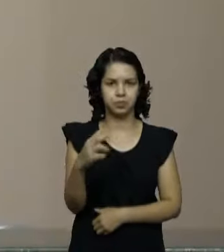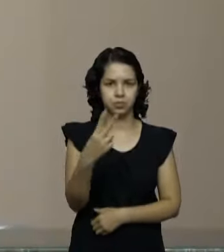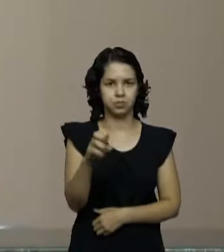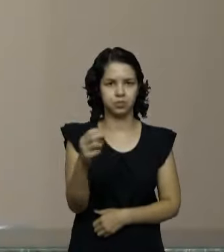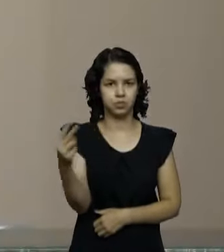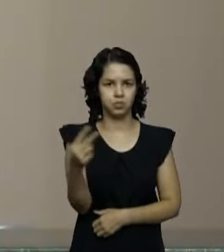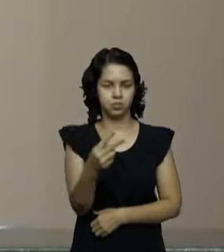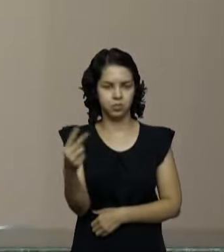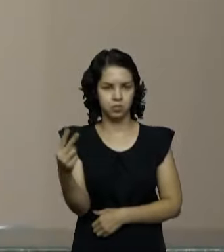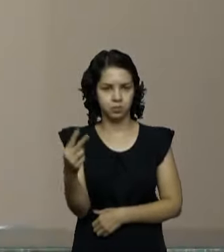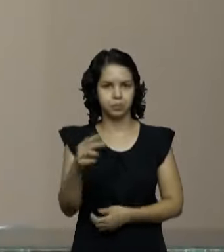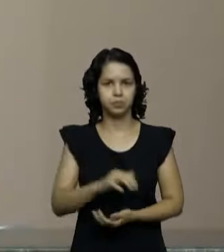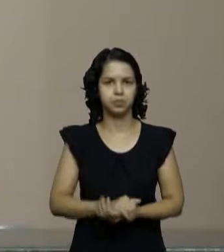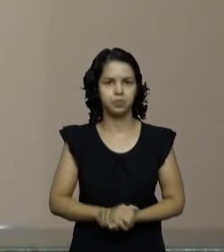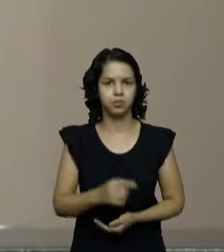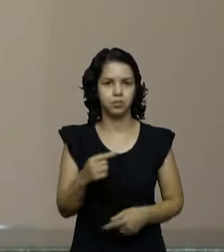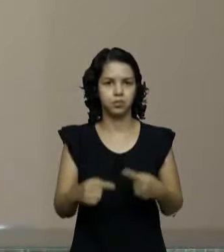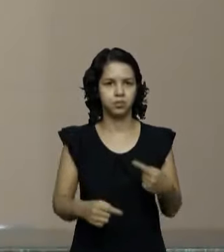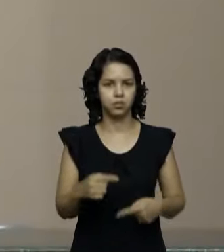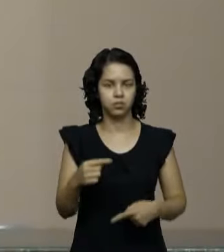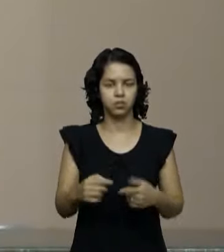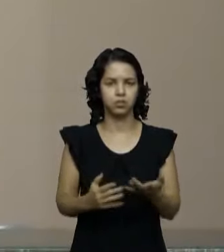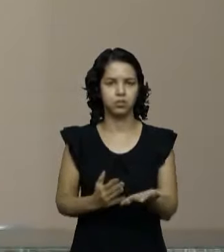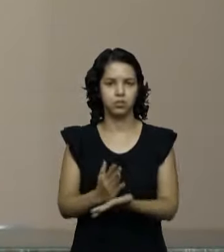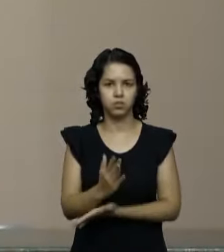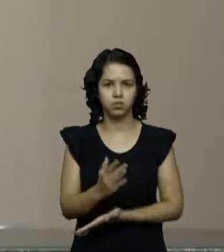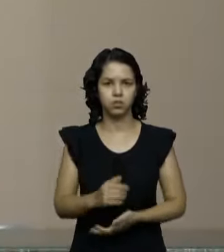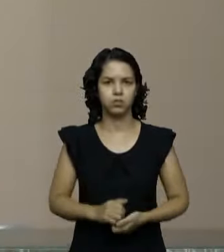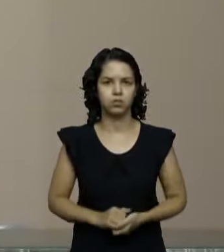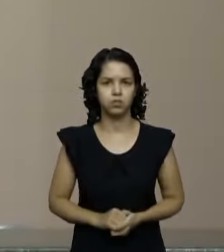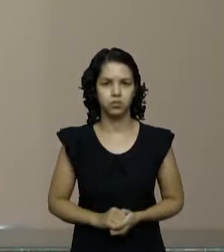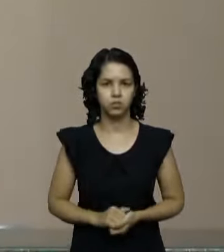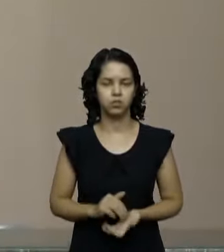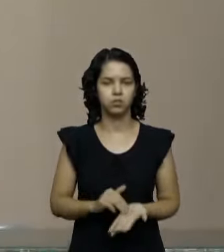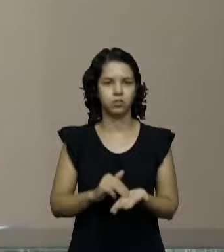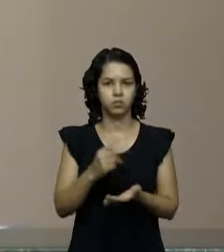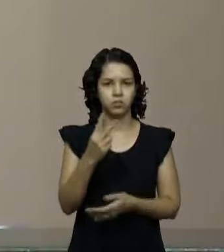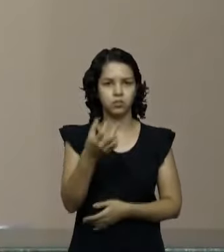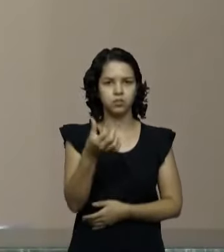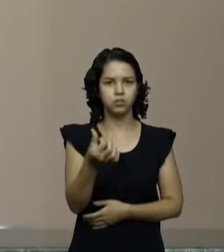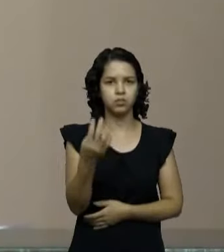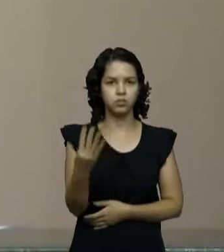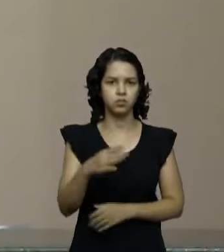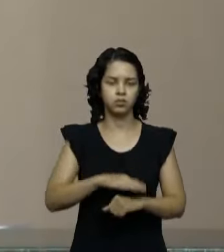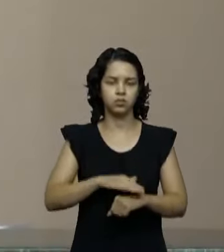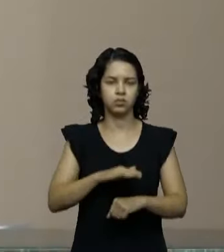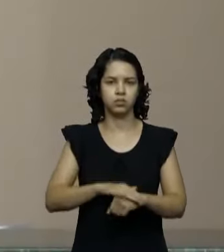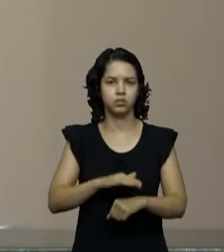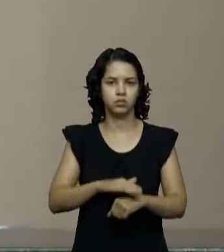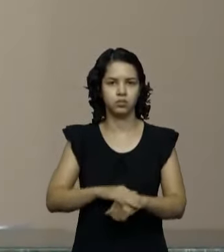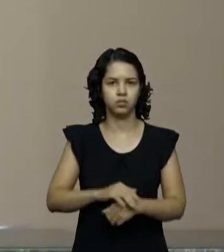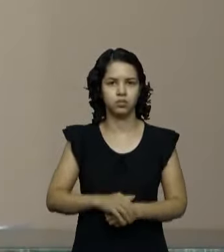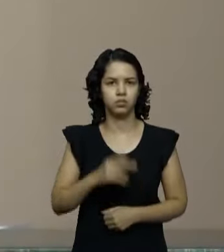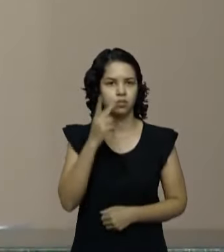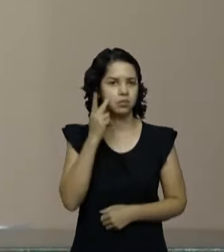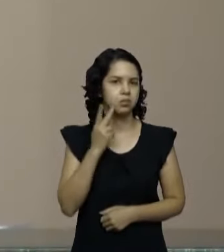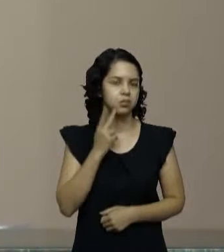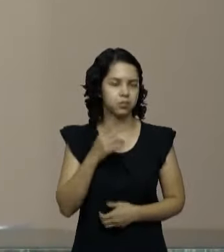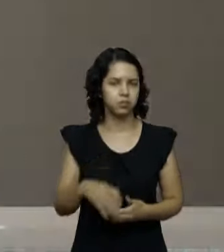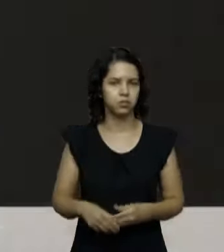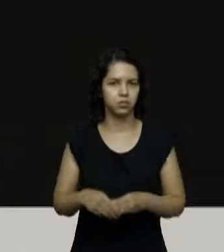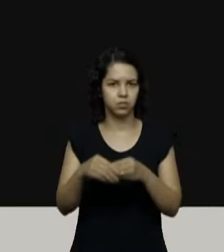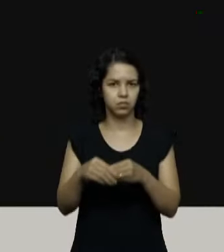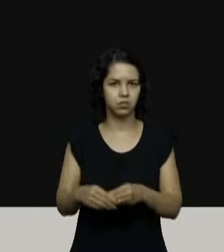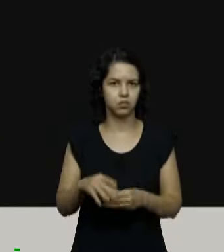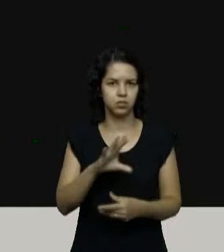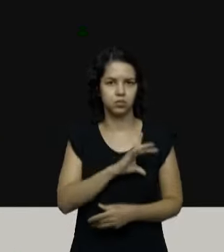havendo quem queira discutir, em votação aprovada. Moção 264, autor deputado Celso Zucchi, cumprimentando a